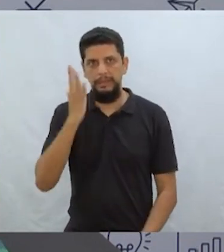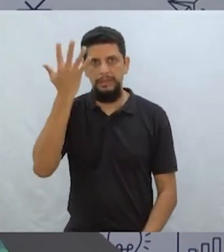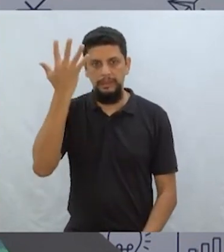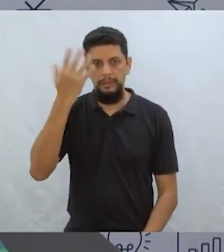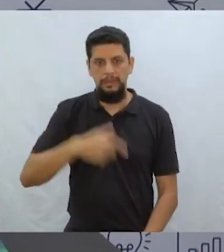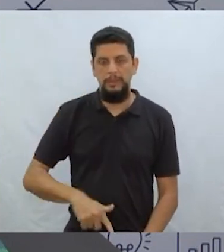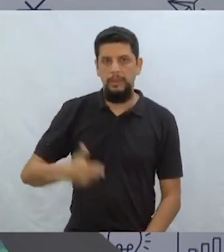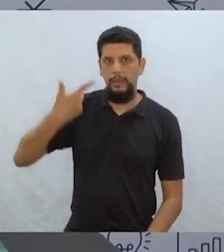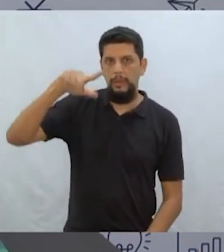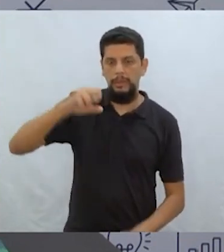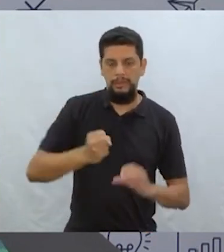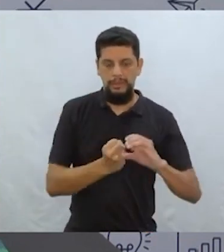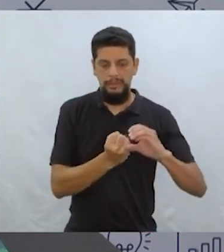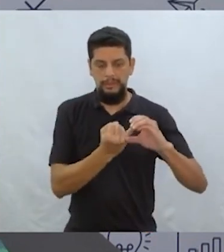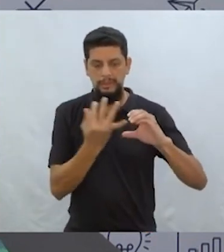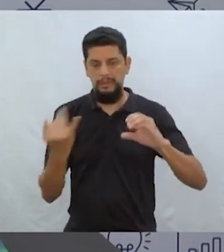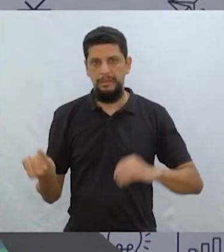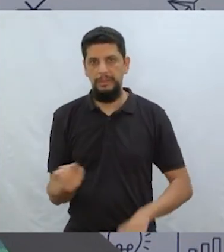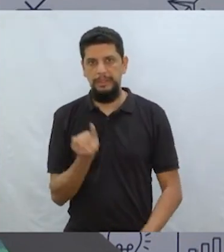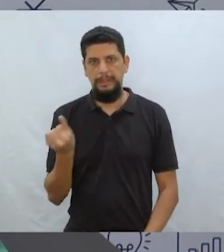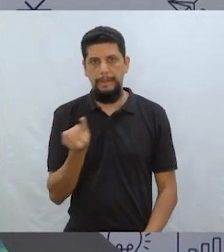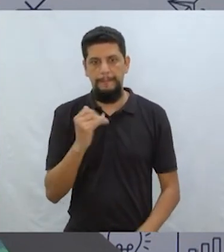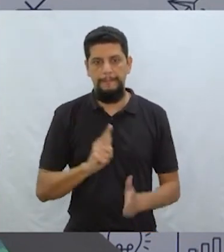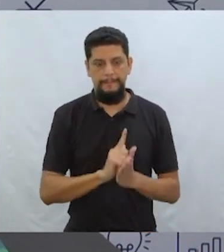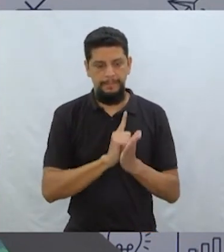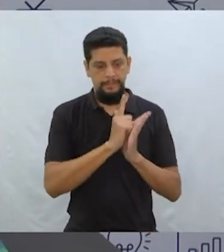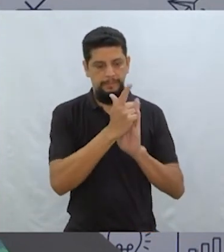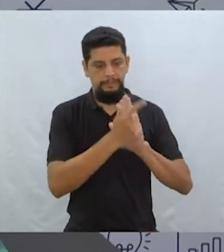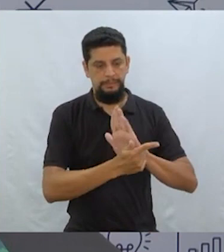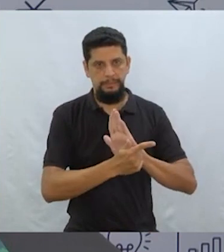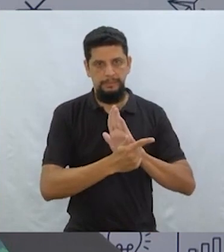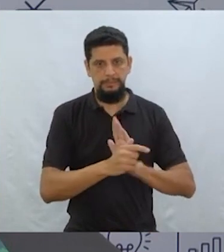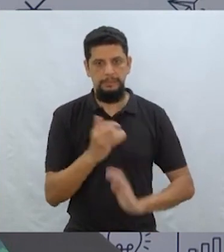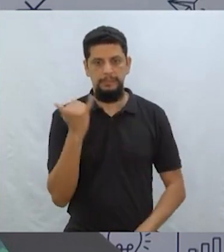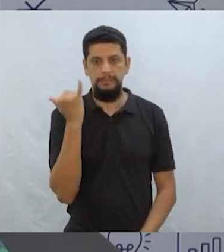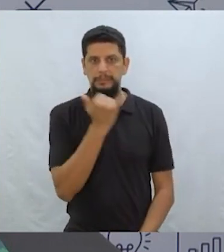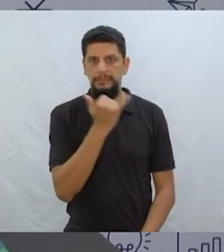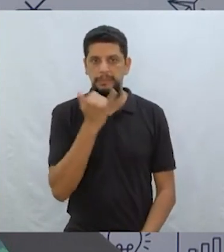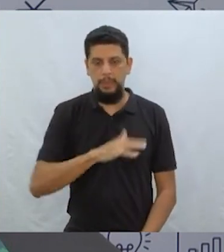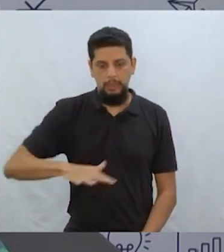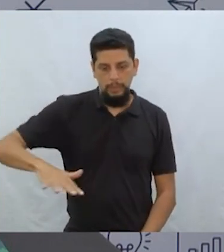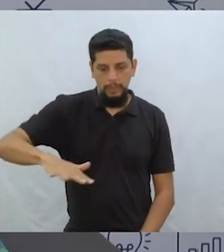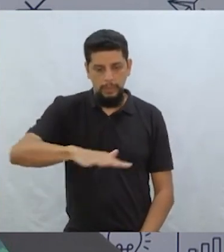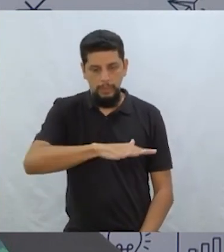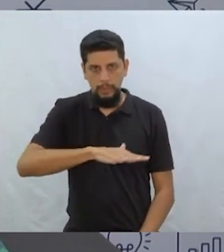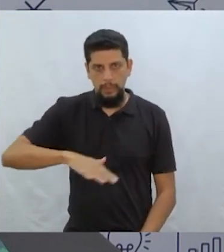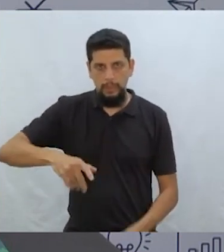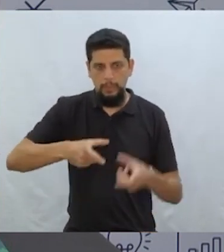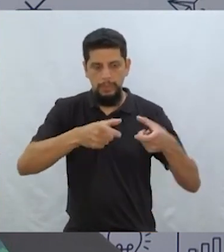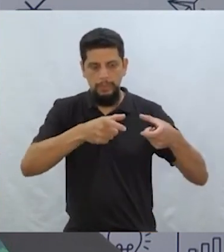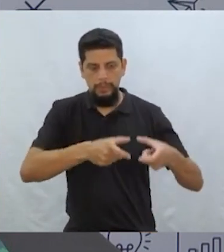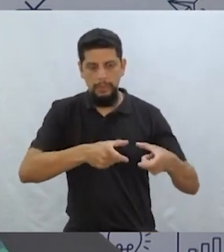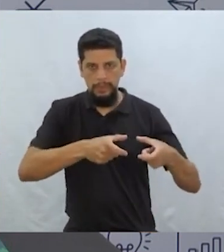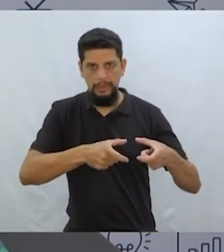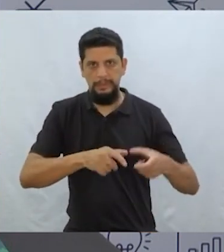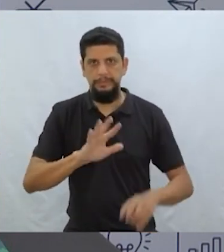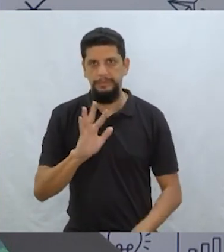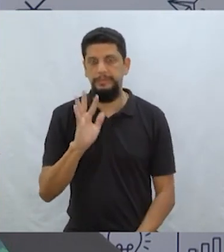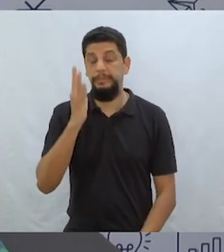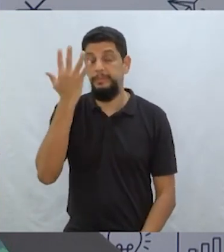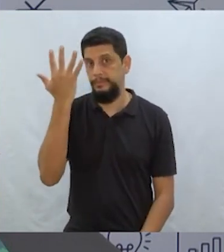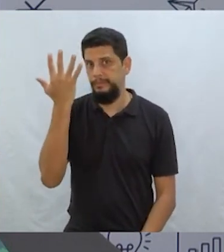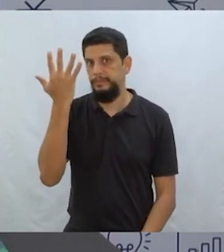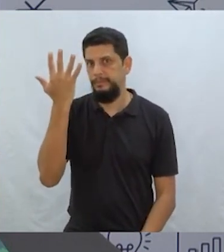acontece outra característica importante do gênero conto o espaço o local em que